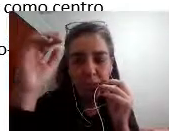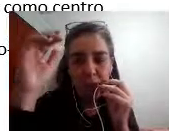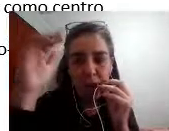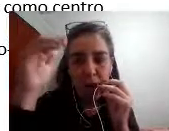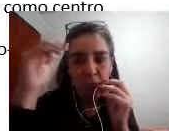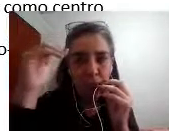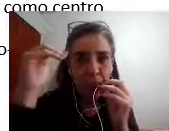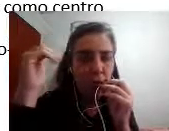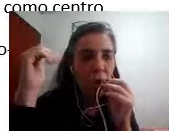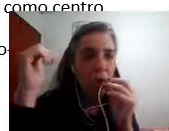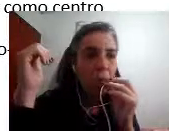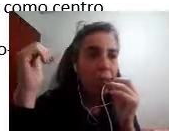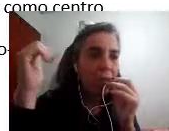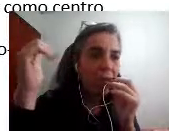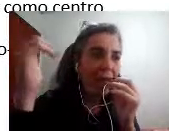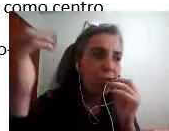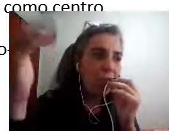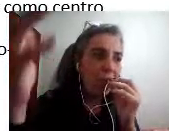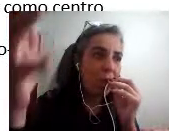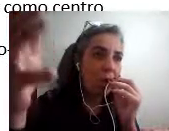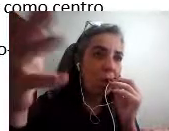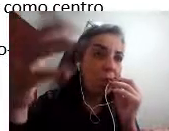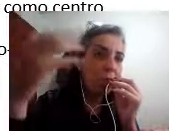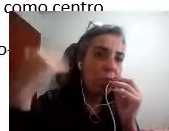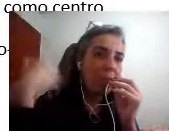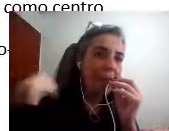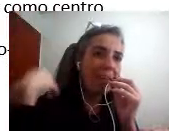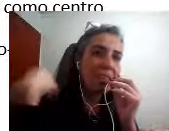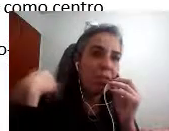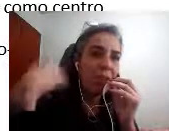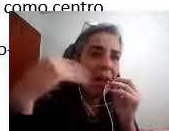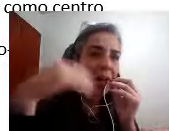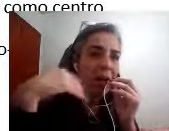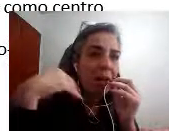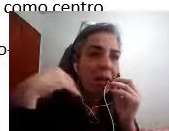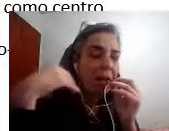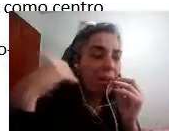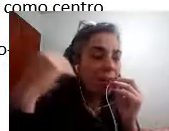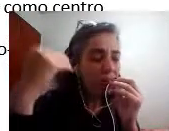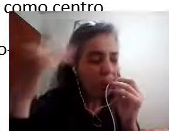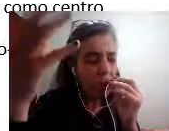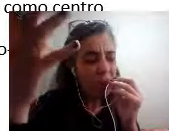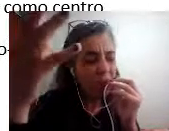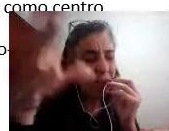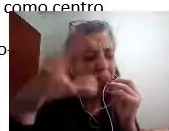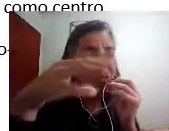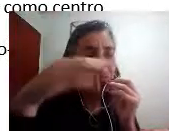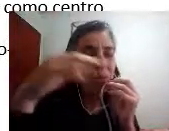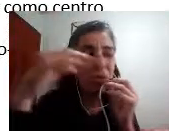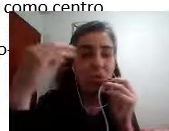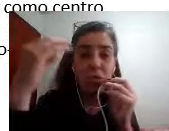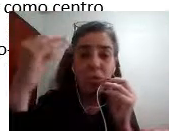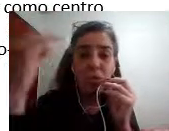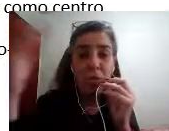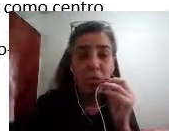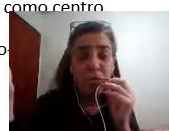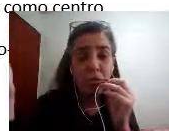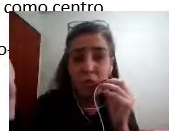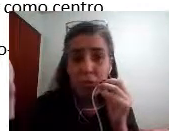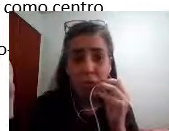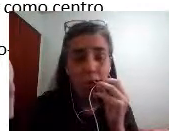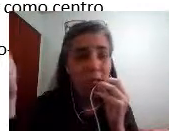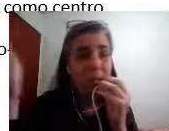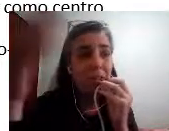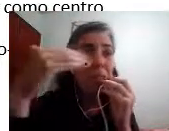entender o próximo, buscar ajudar o próximo, buscar se ajudar. Também não se cobrar tanto, porque nós não temos manual